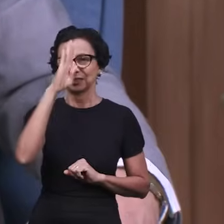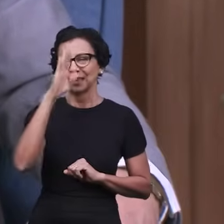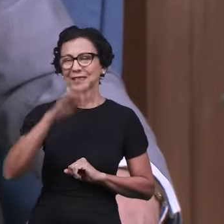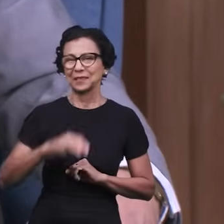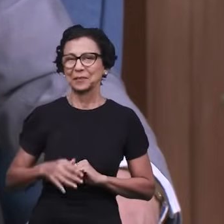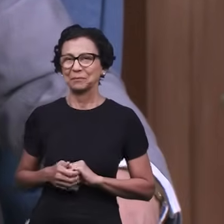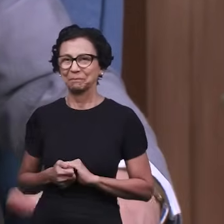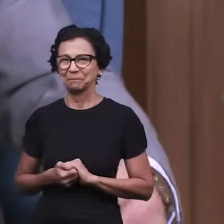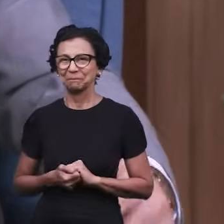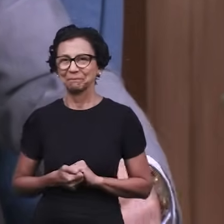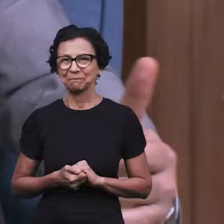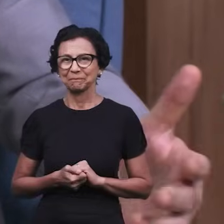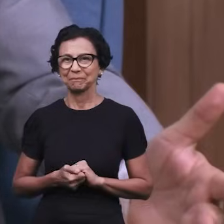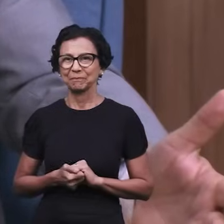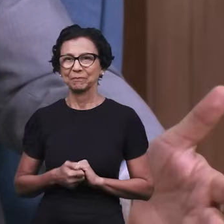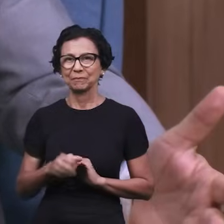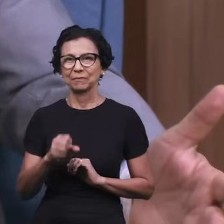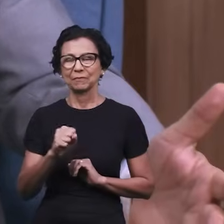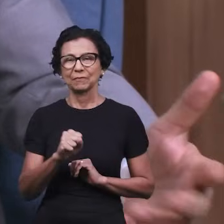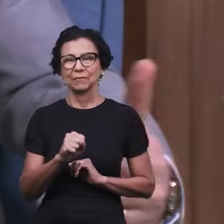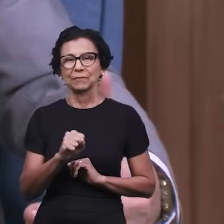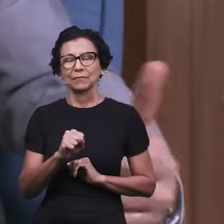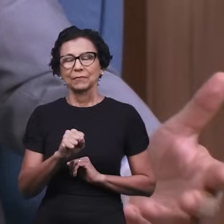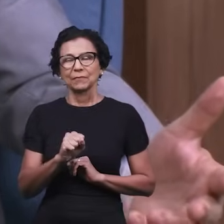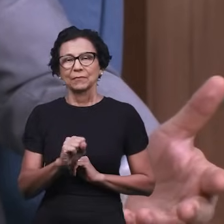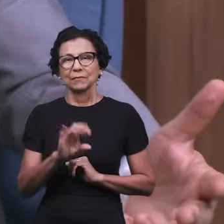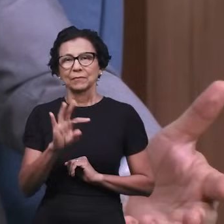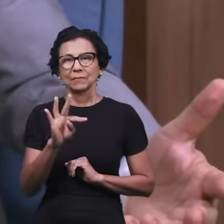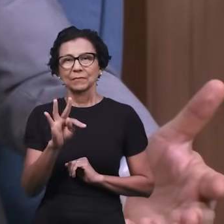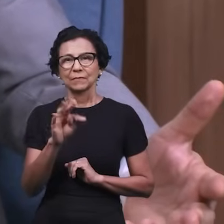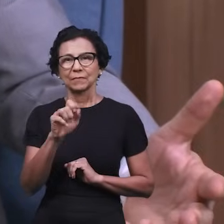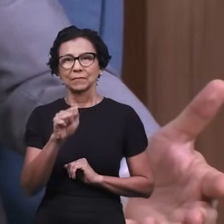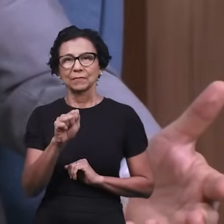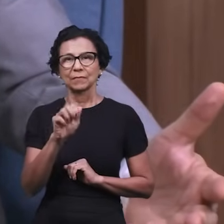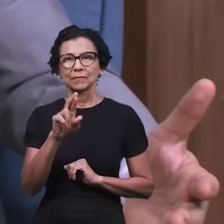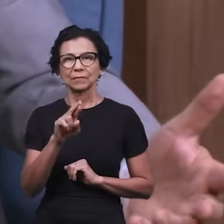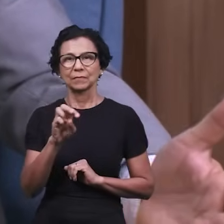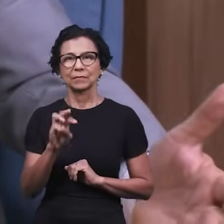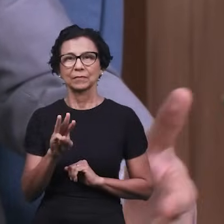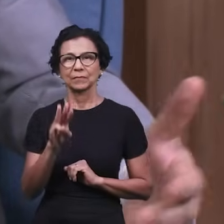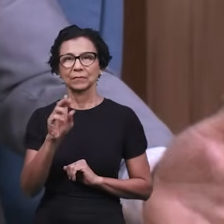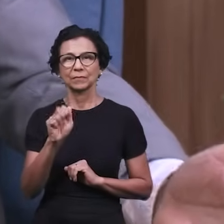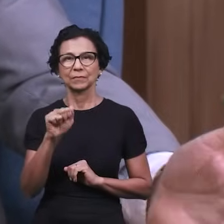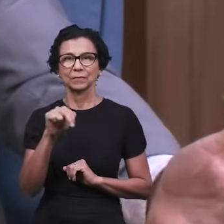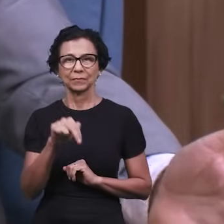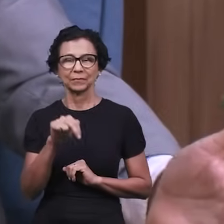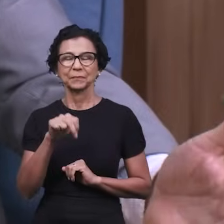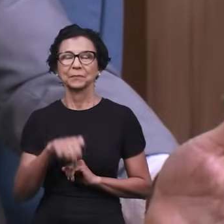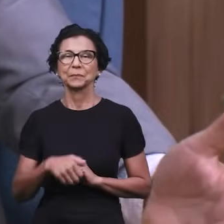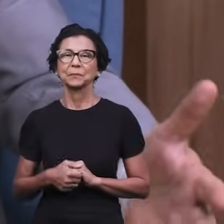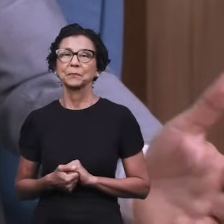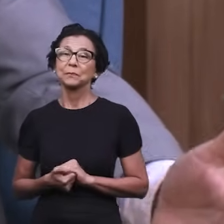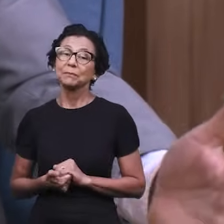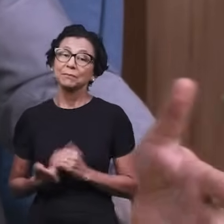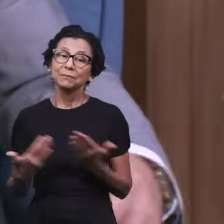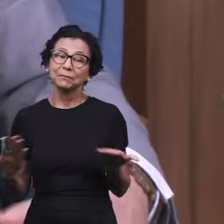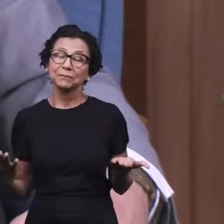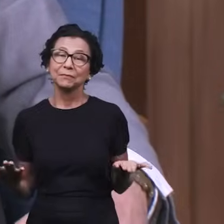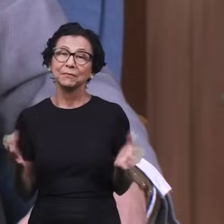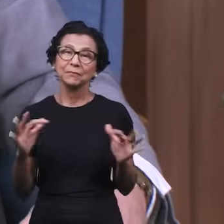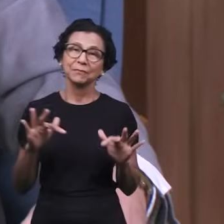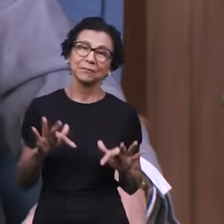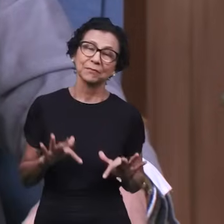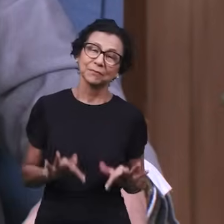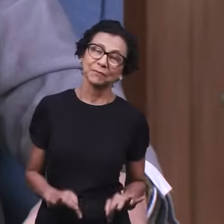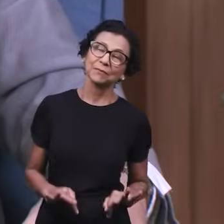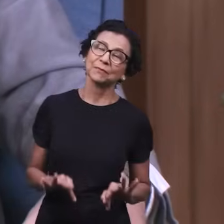momento, não só agora. O Natal, para nós, ele tem um significado maravilhoso porque ele acontece todo dia. Jesus nasce no nosso coração